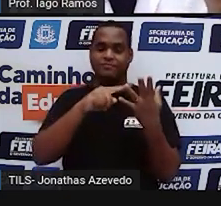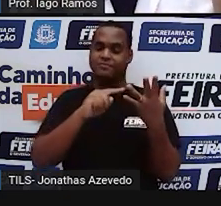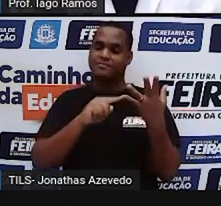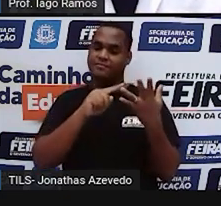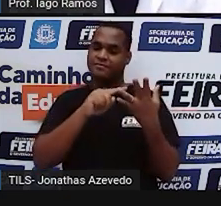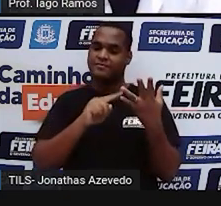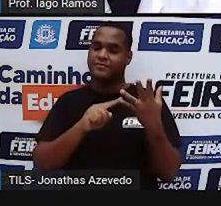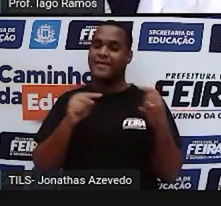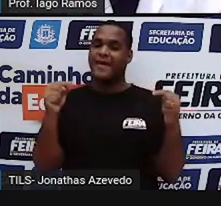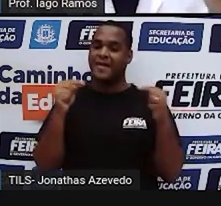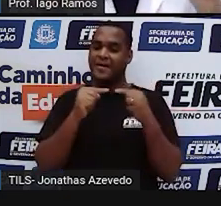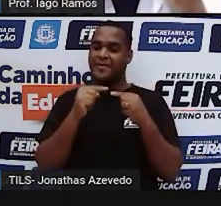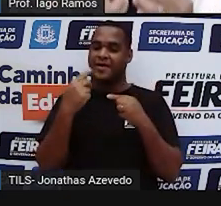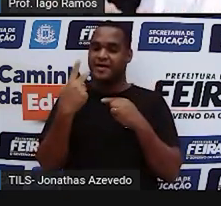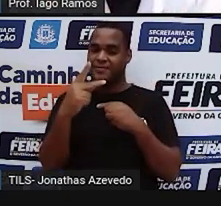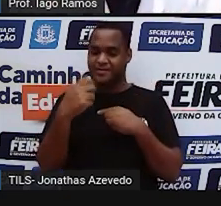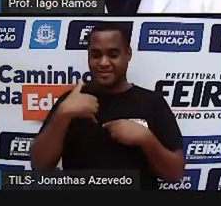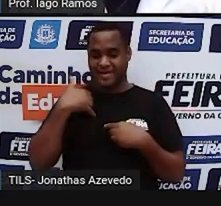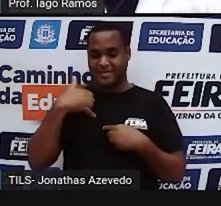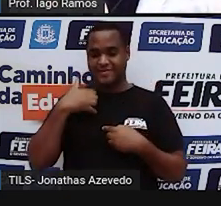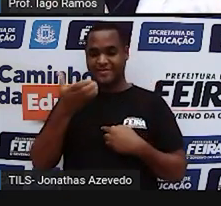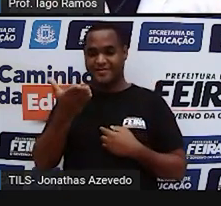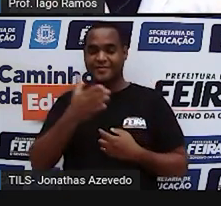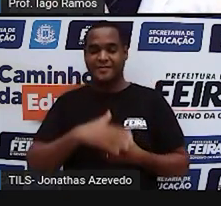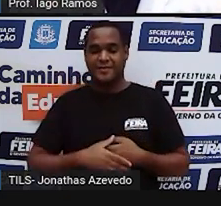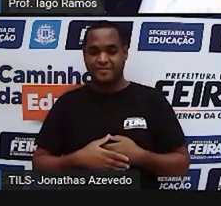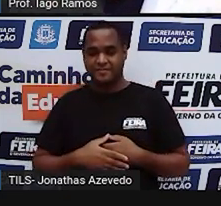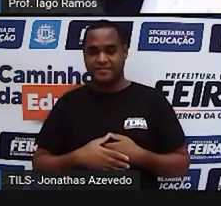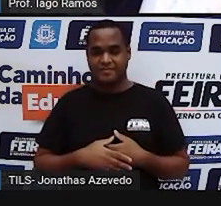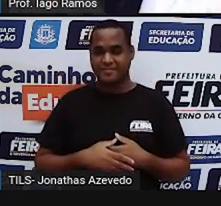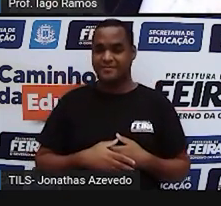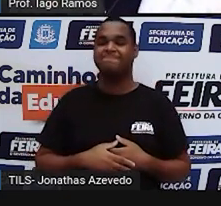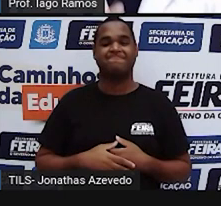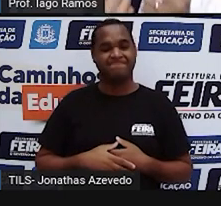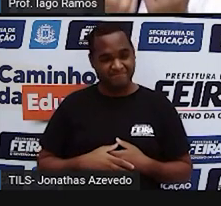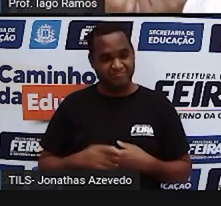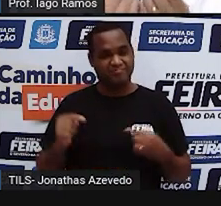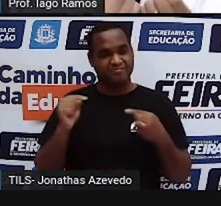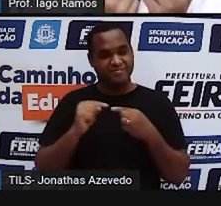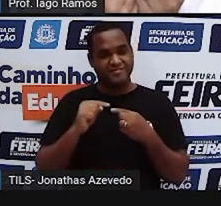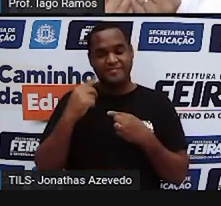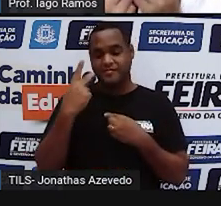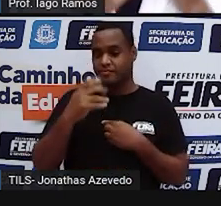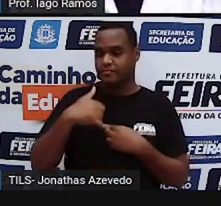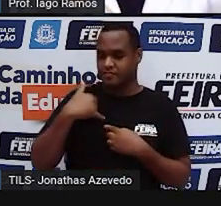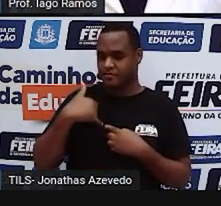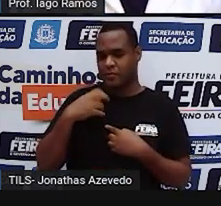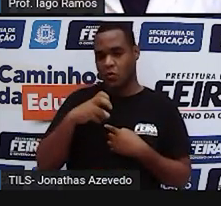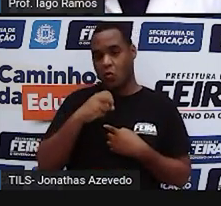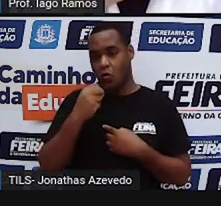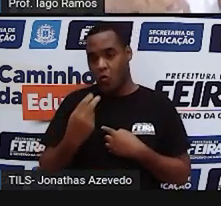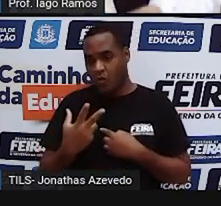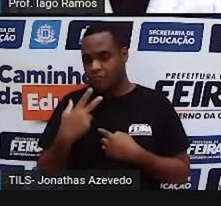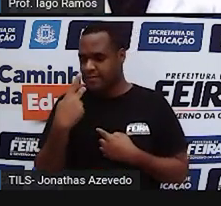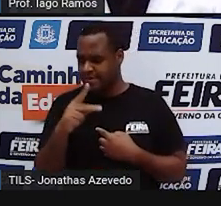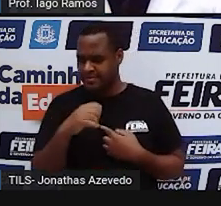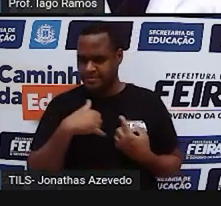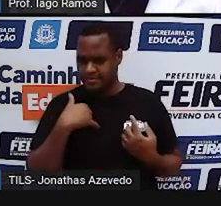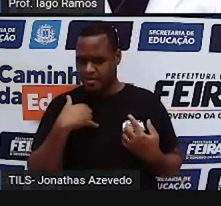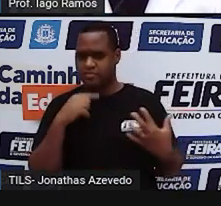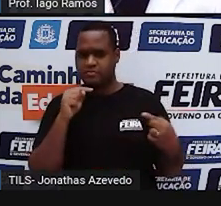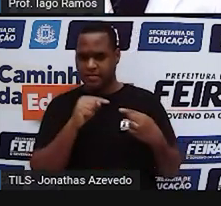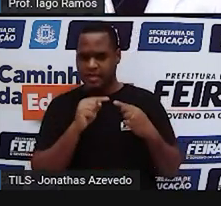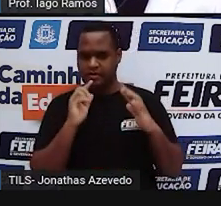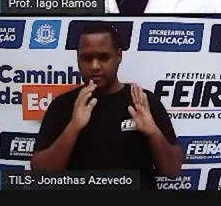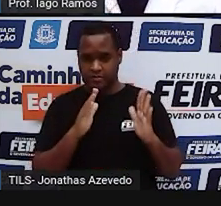forma a sua idade é isso mesmo ou a idade que você já tem